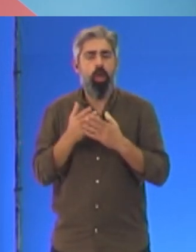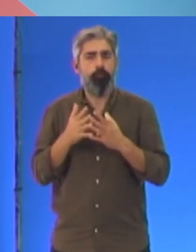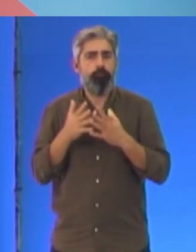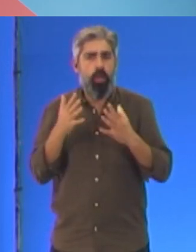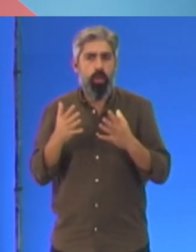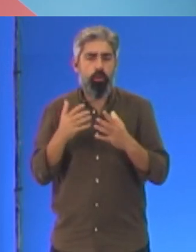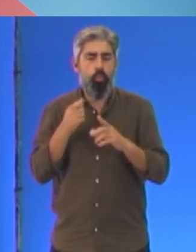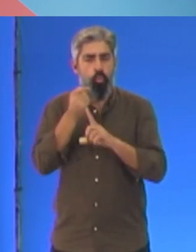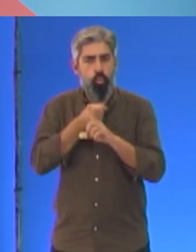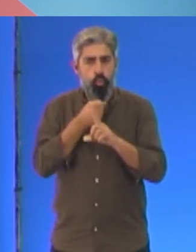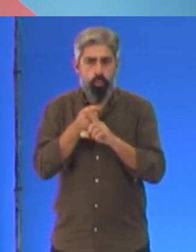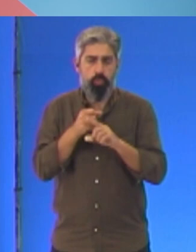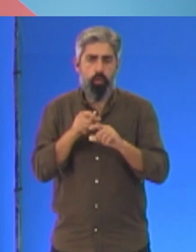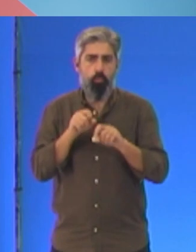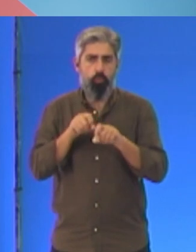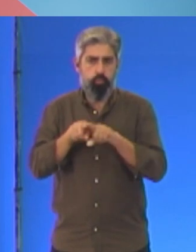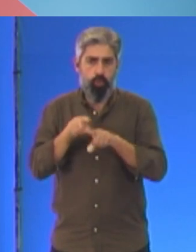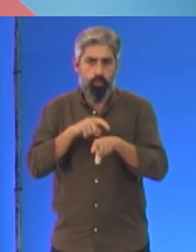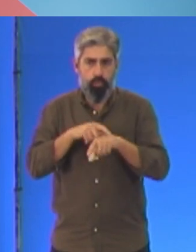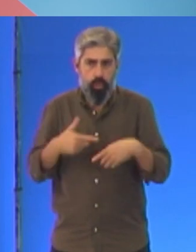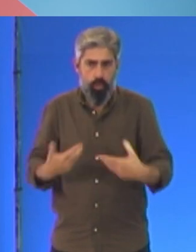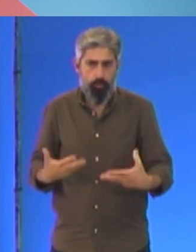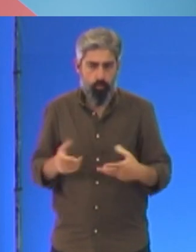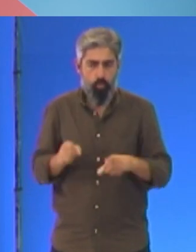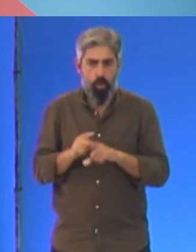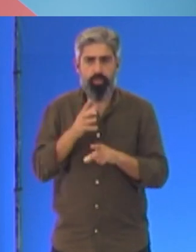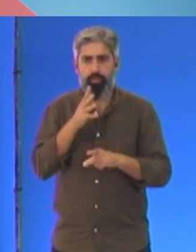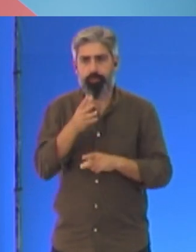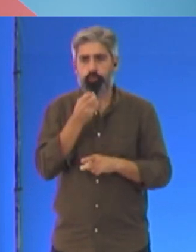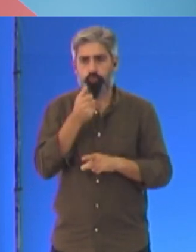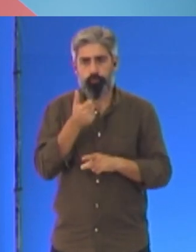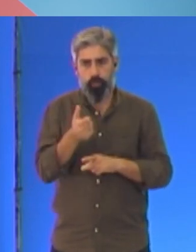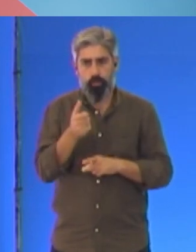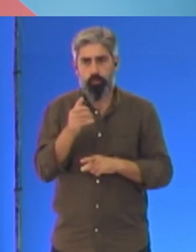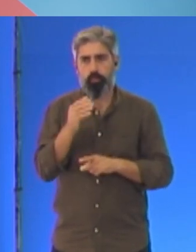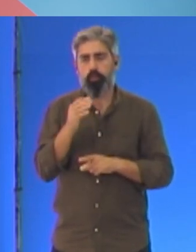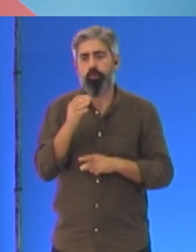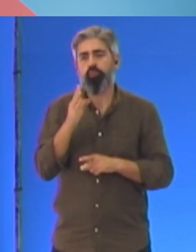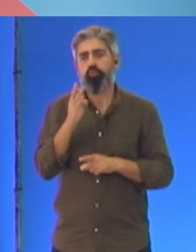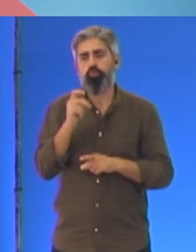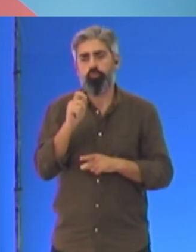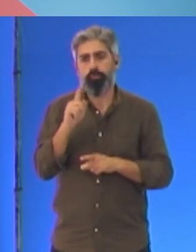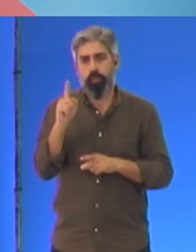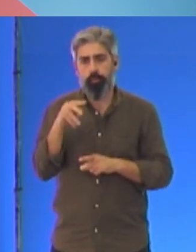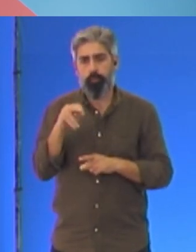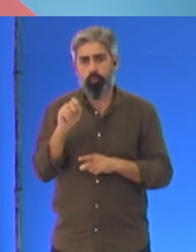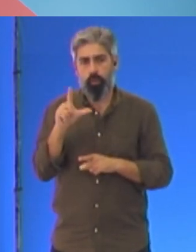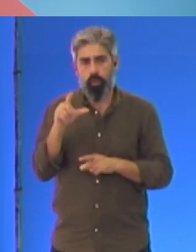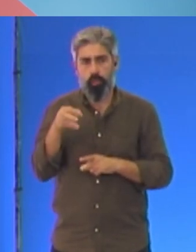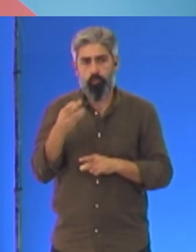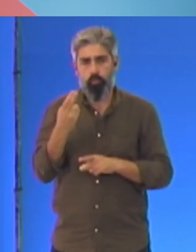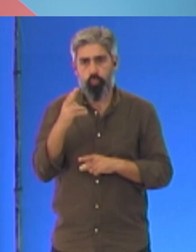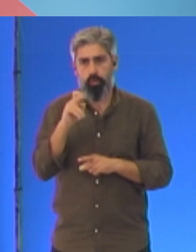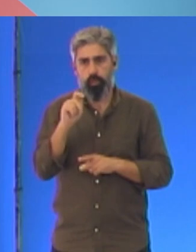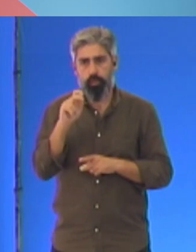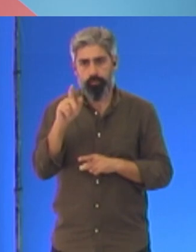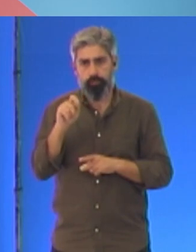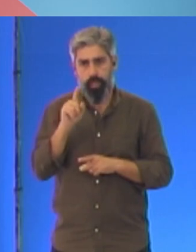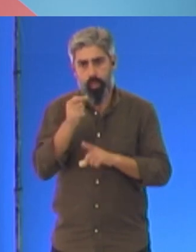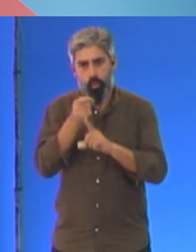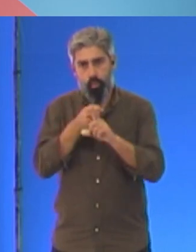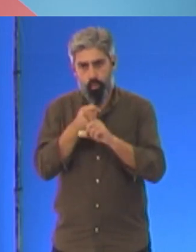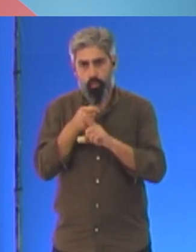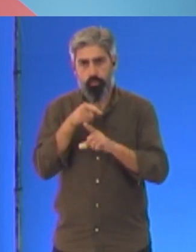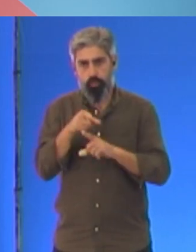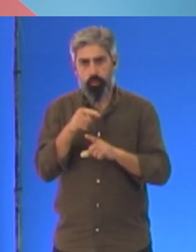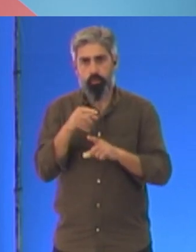luta política do nosso tempo tal Como disse muito bem o José Manuel pureza é dessa luta que trata a Moção é